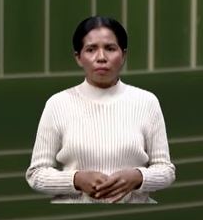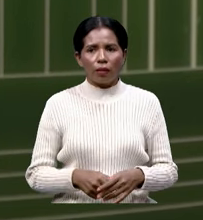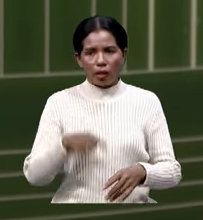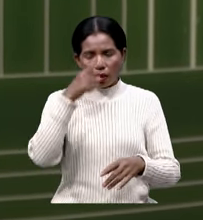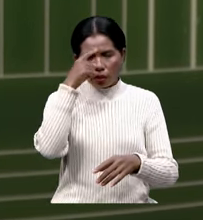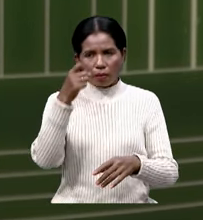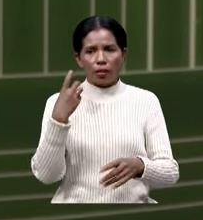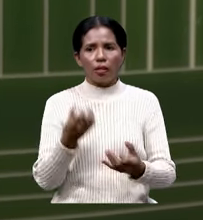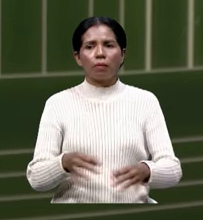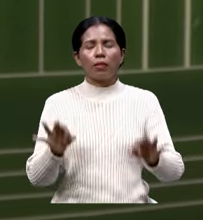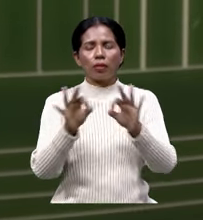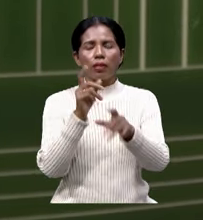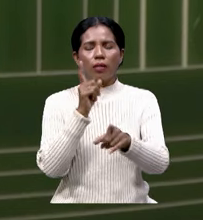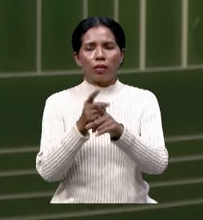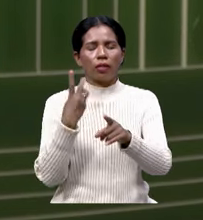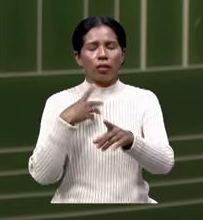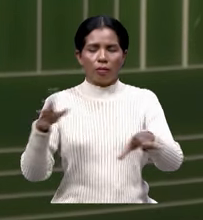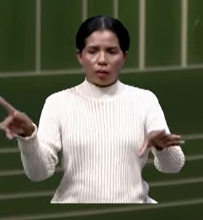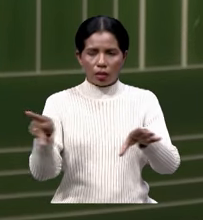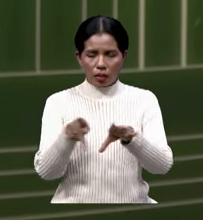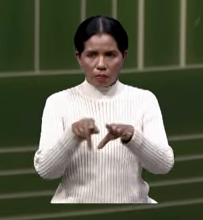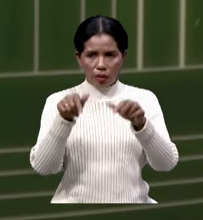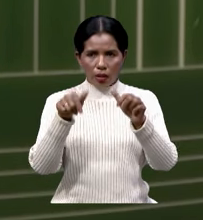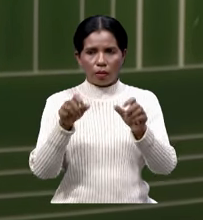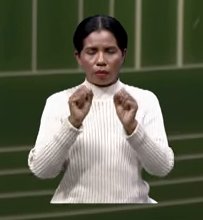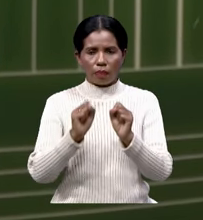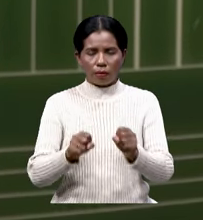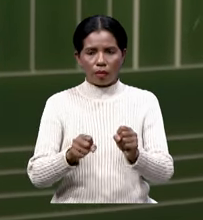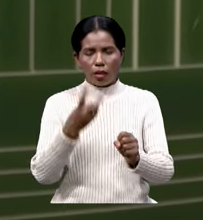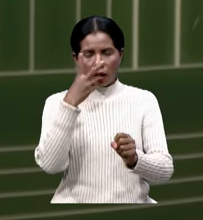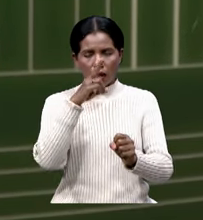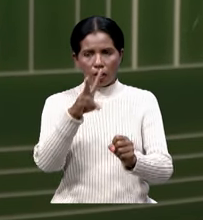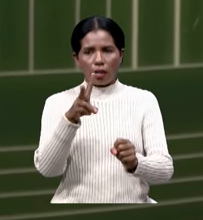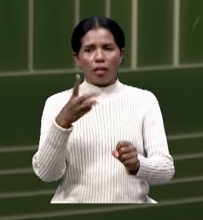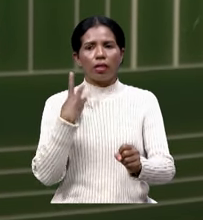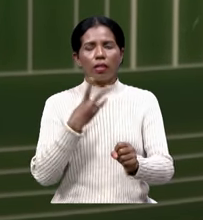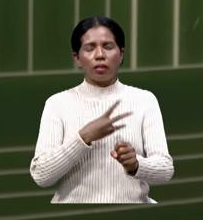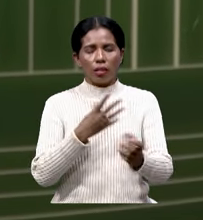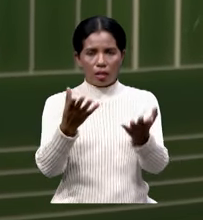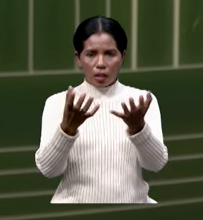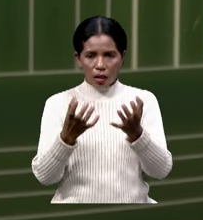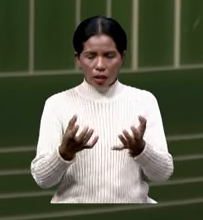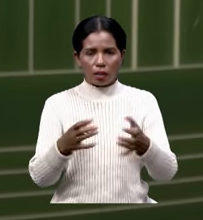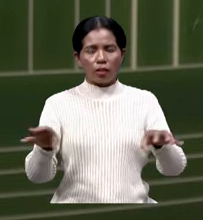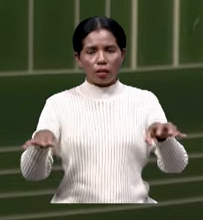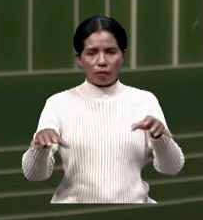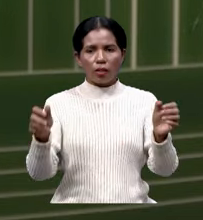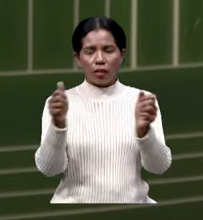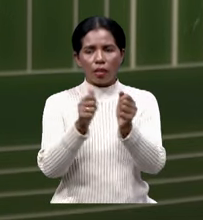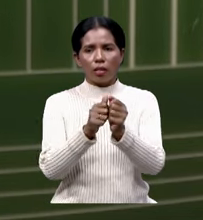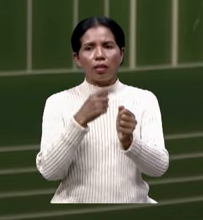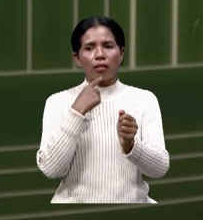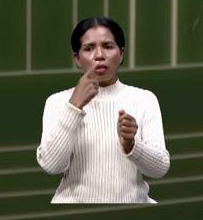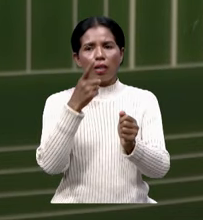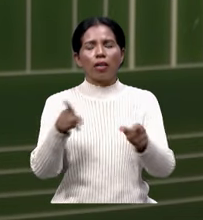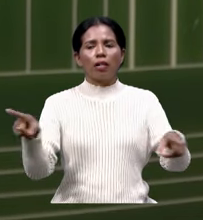Também é importante ter a presença, né? O de Bele reafirma e tenha comitimento. O de Bele reafirma e tenha